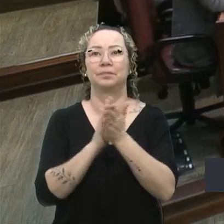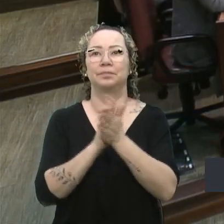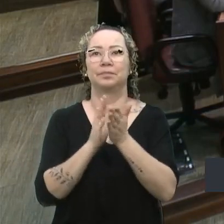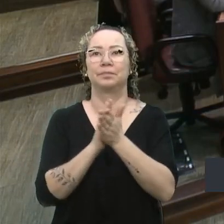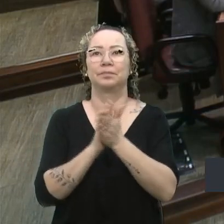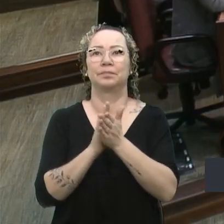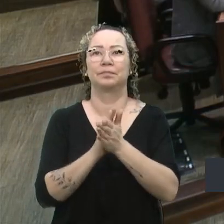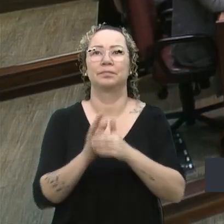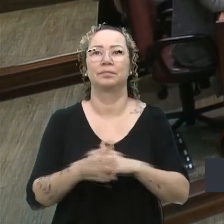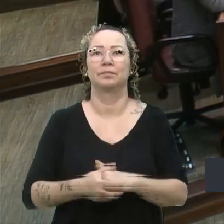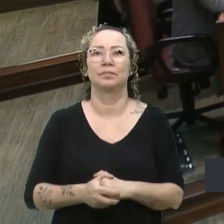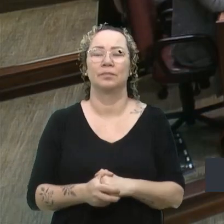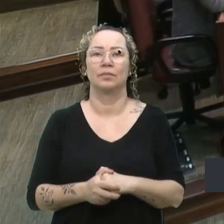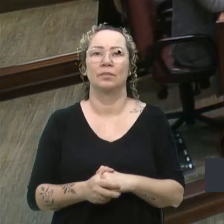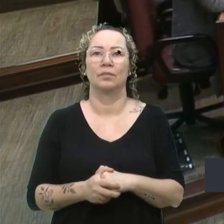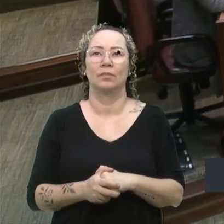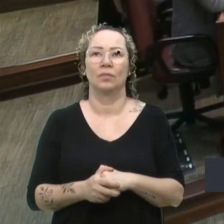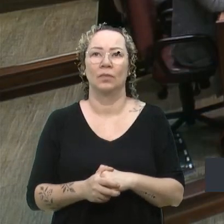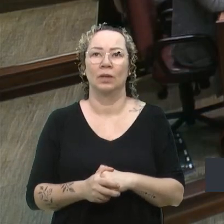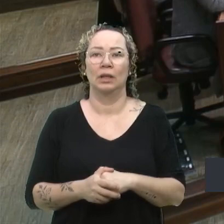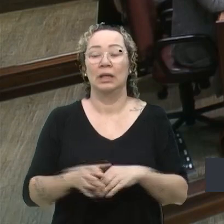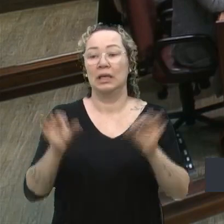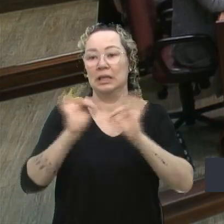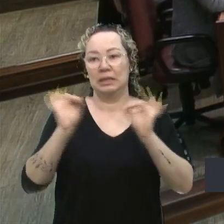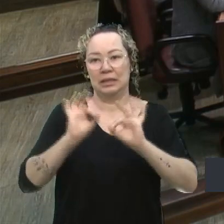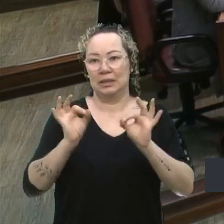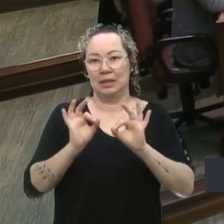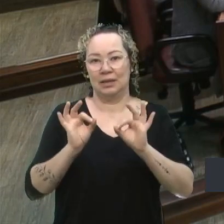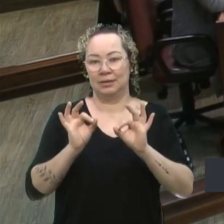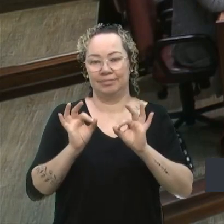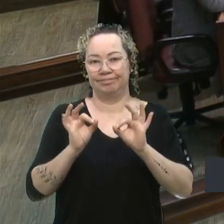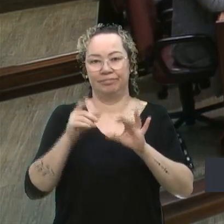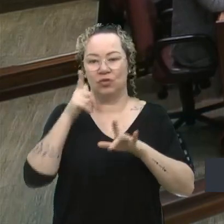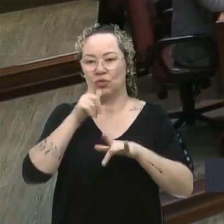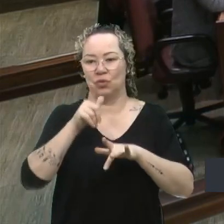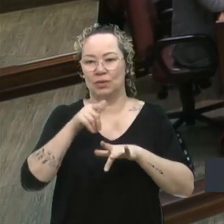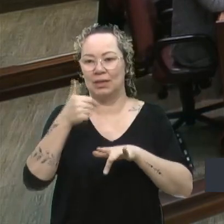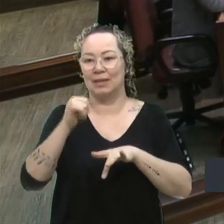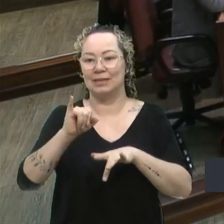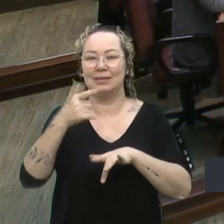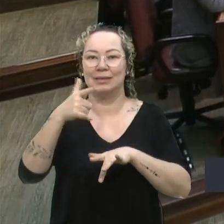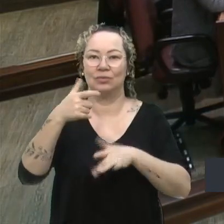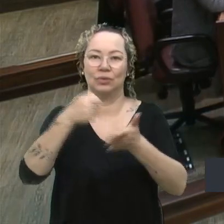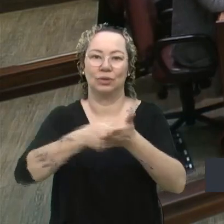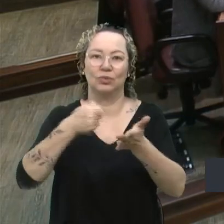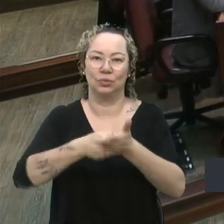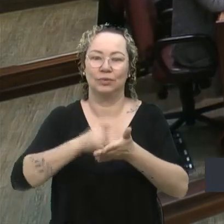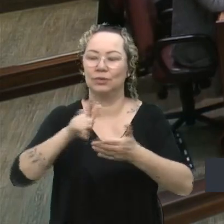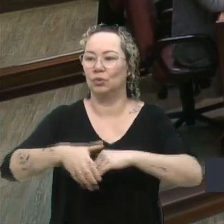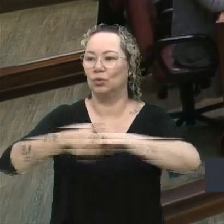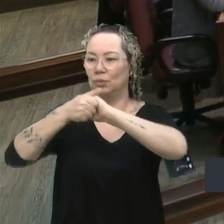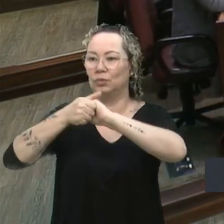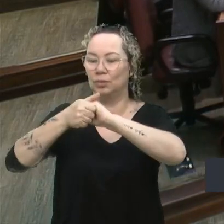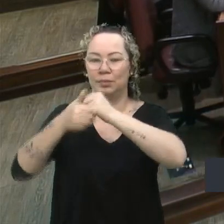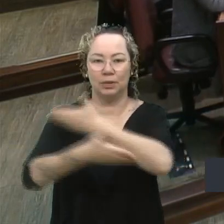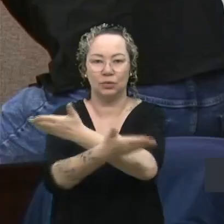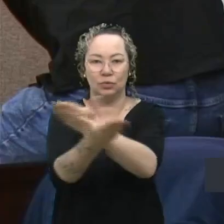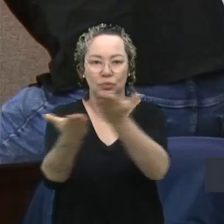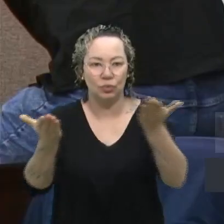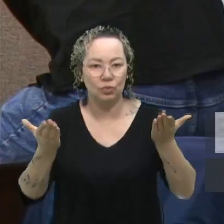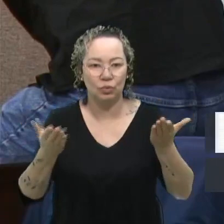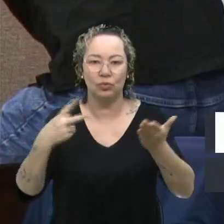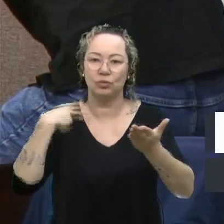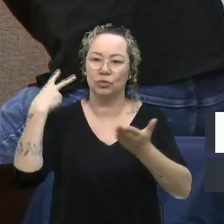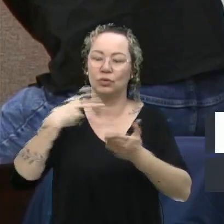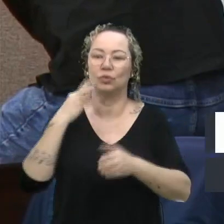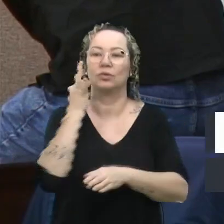E nada se consegue sem luta. Cumprimentando o vereador Camilles, cumprimento também a vereadora Tati pela